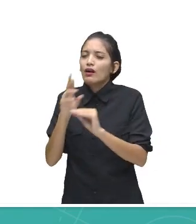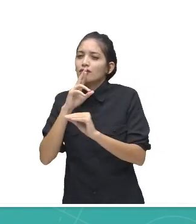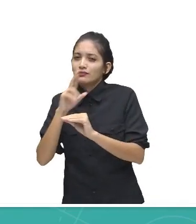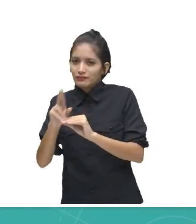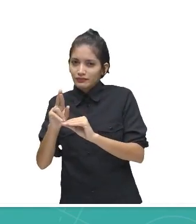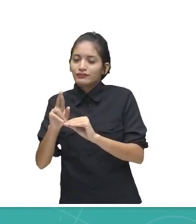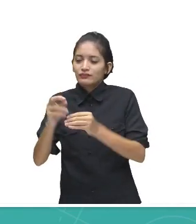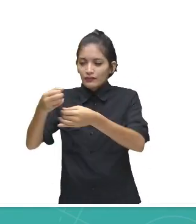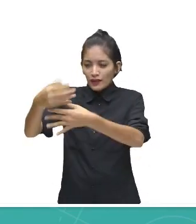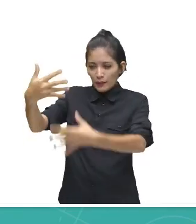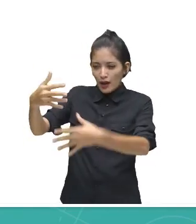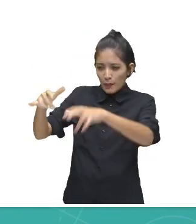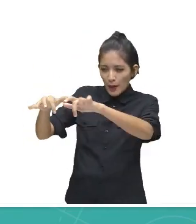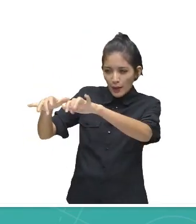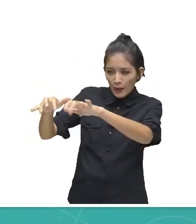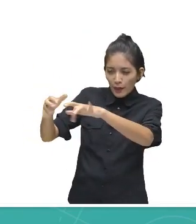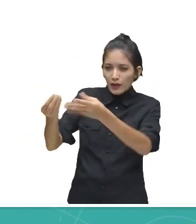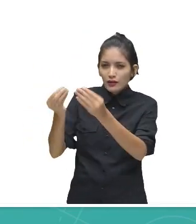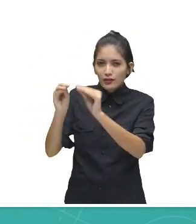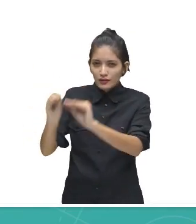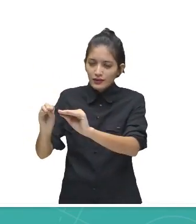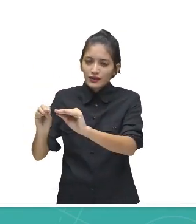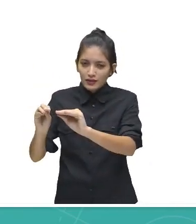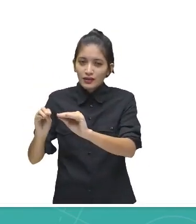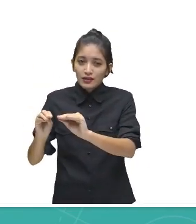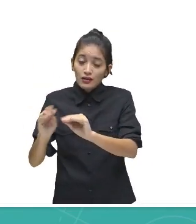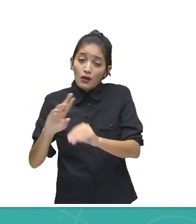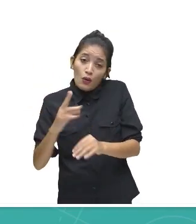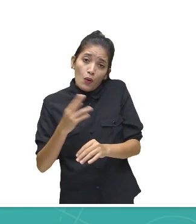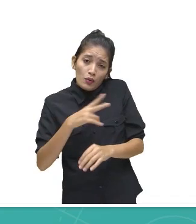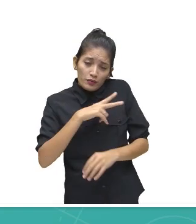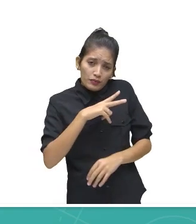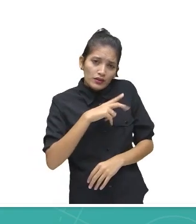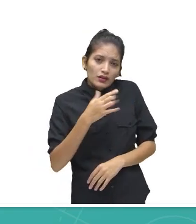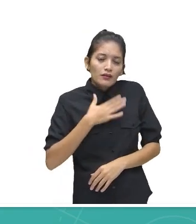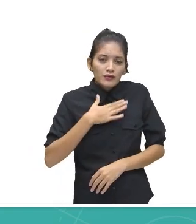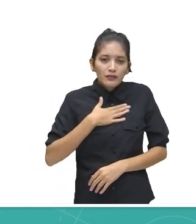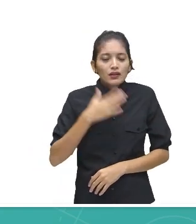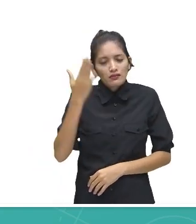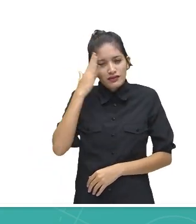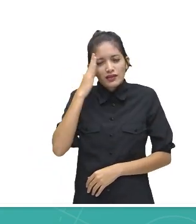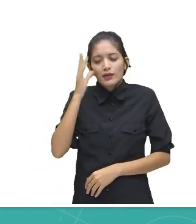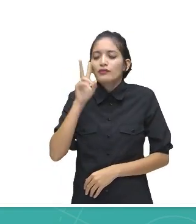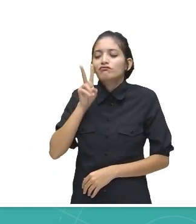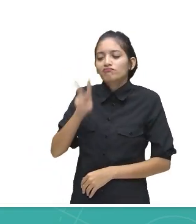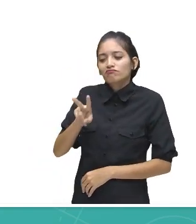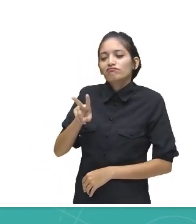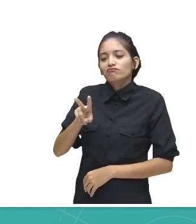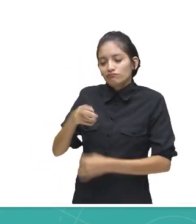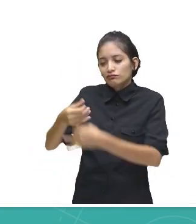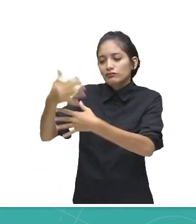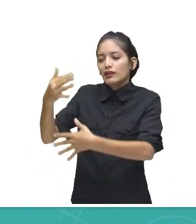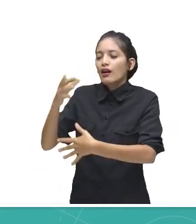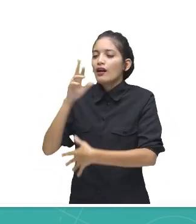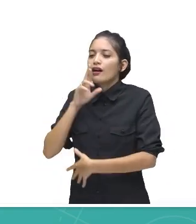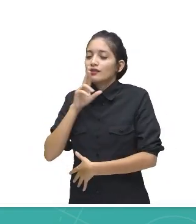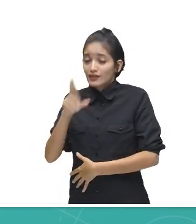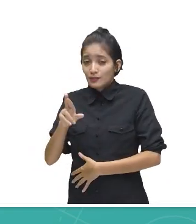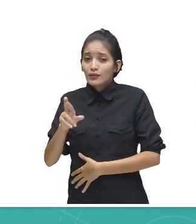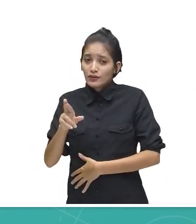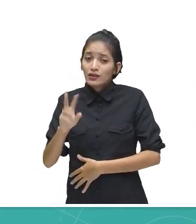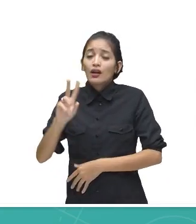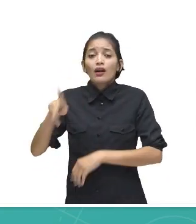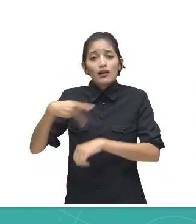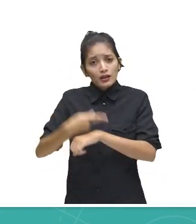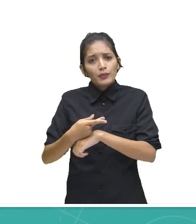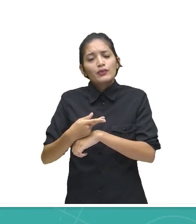a resposta de vocês no chat público ou no chat privado aqui para mim também, que eu vou estar acompanhando as respostas e a gente vai comentar as